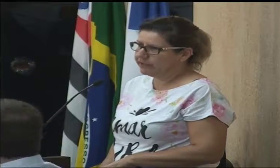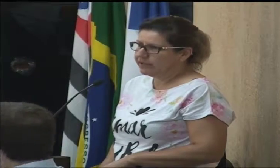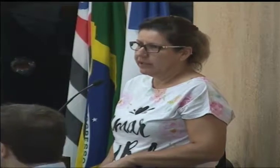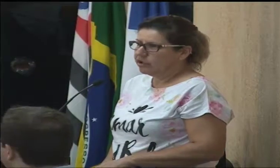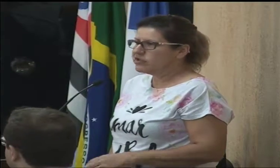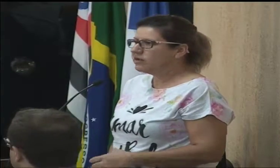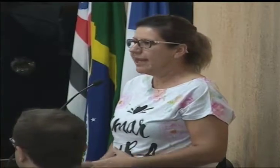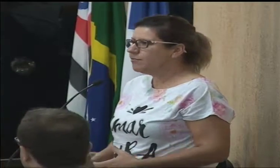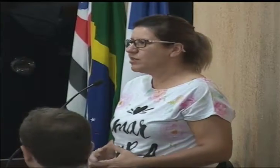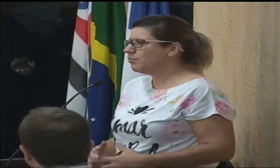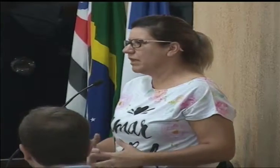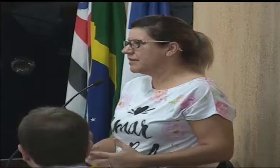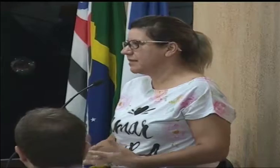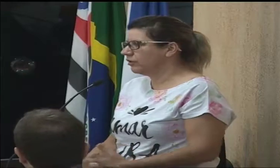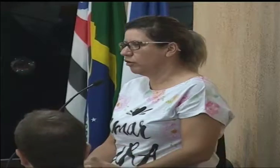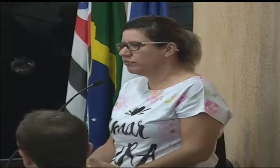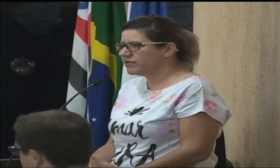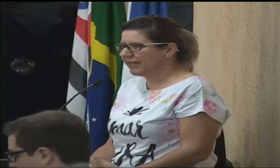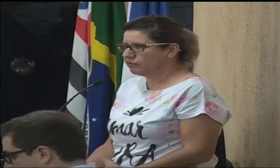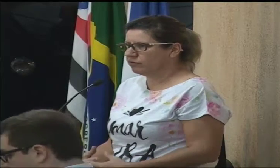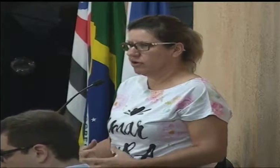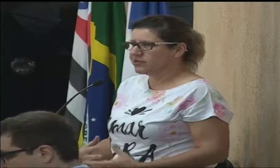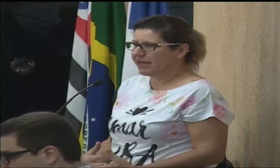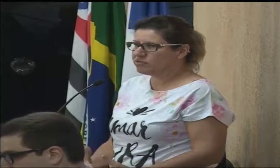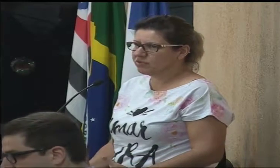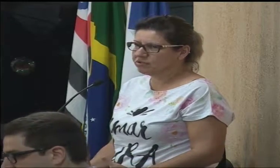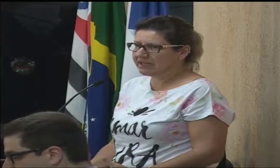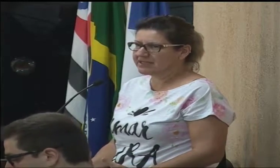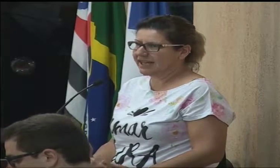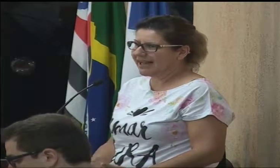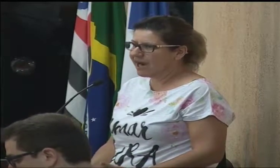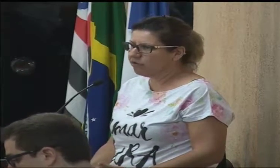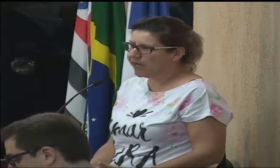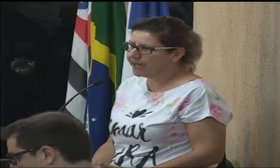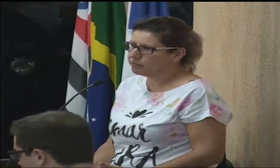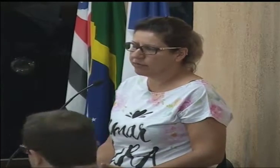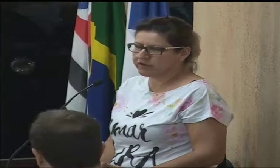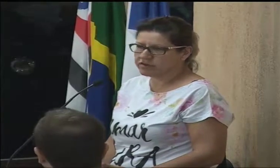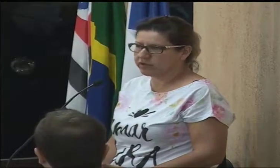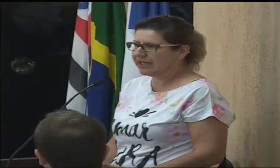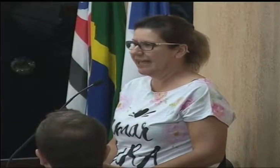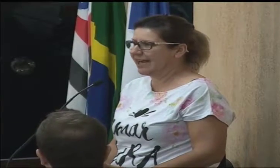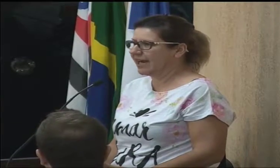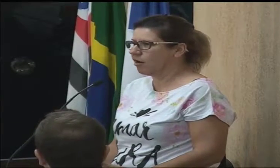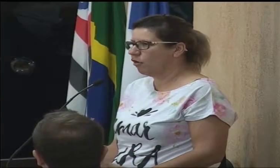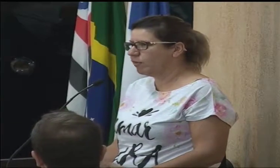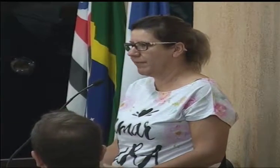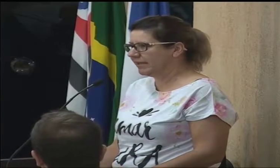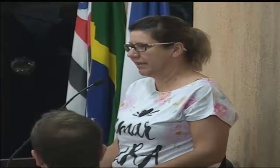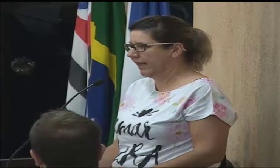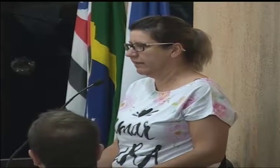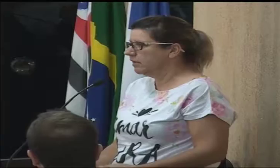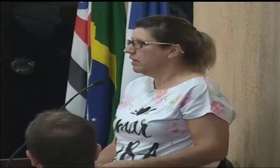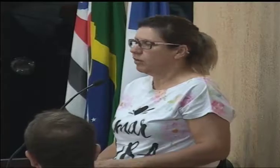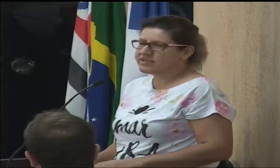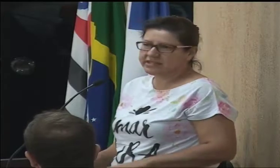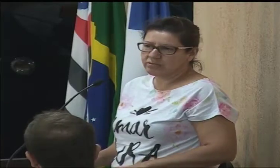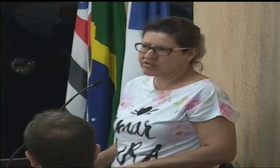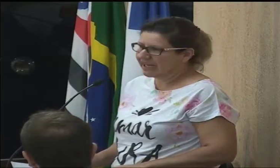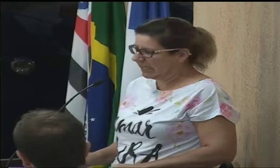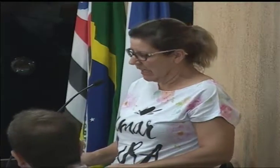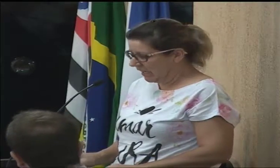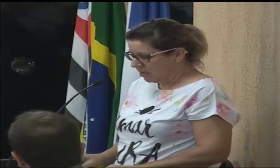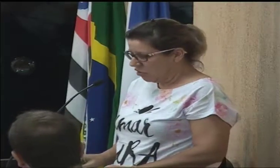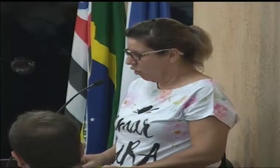2 de junho de 2009. Nós não queremos a mudança de todo o Estatuto, nós queremos a mudança da carga horária do professor e da carga complementar. Não